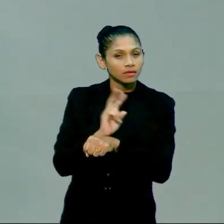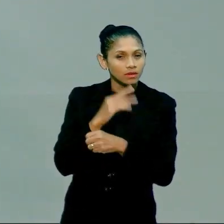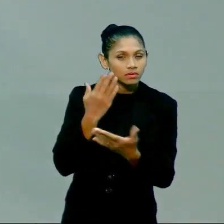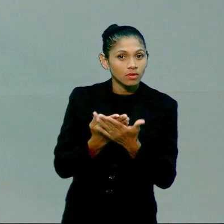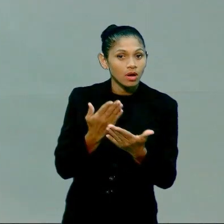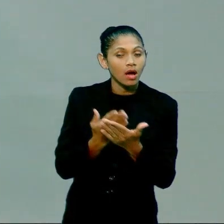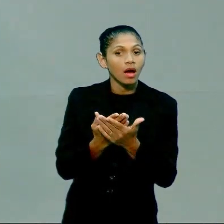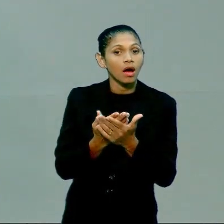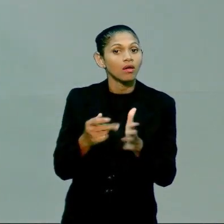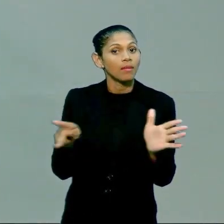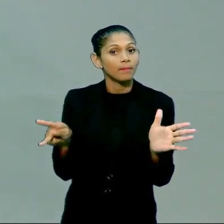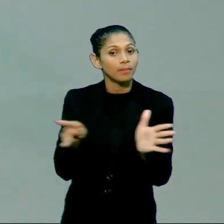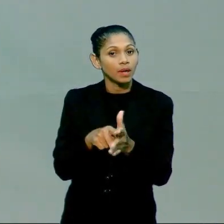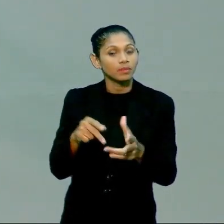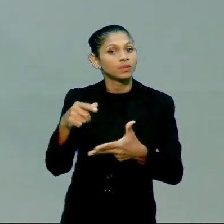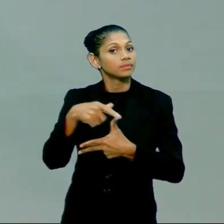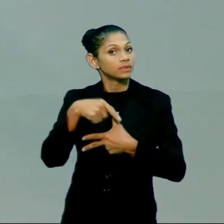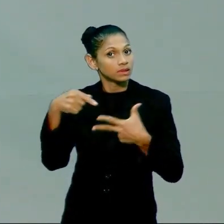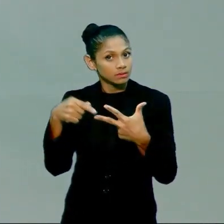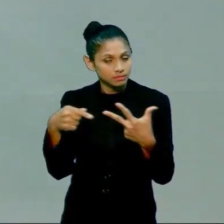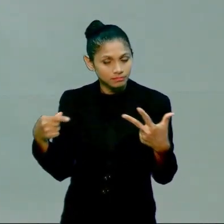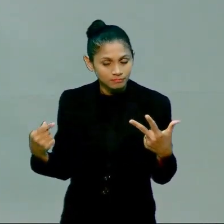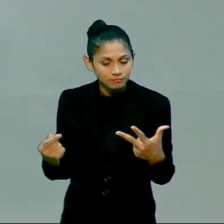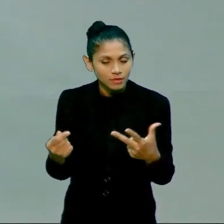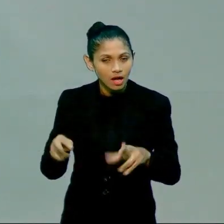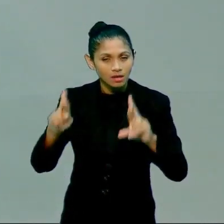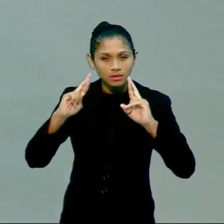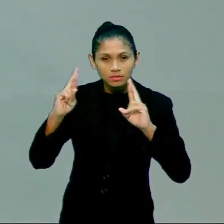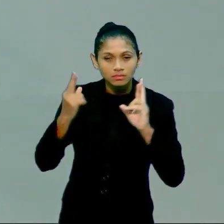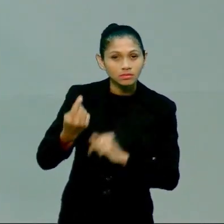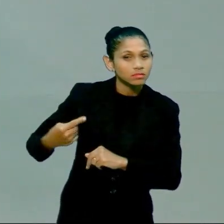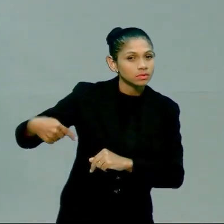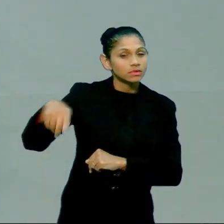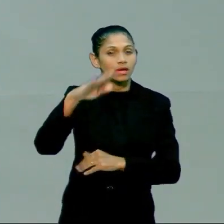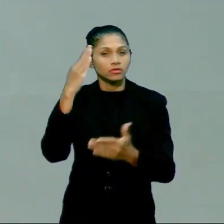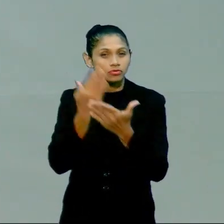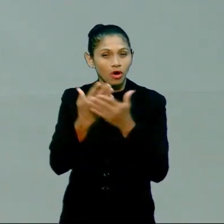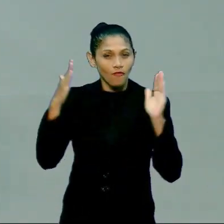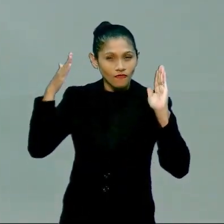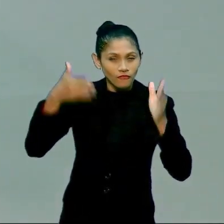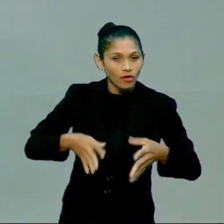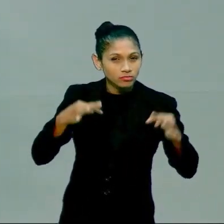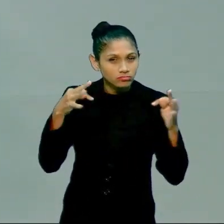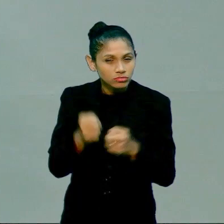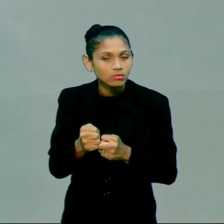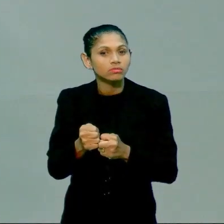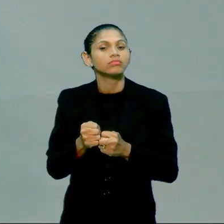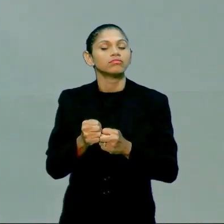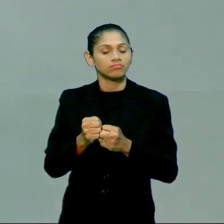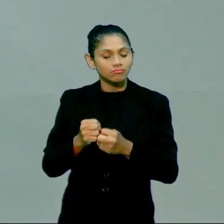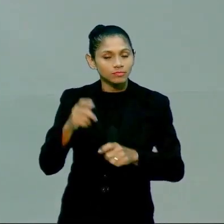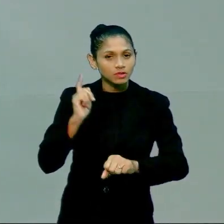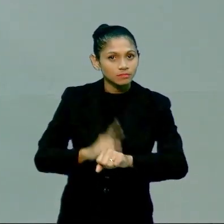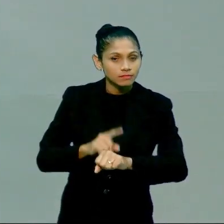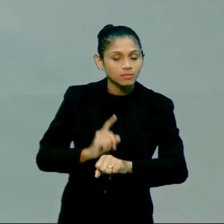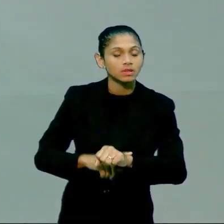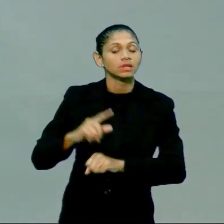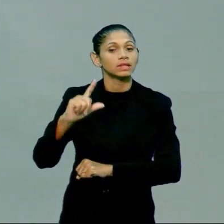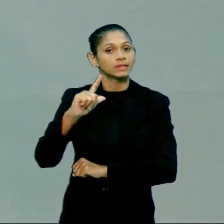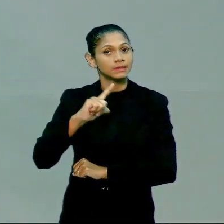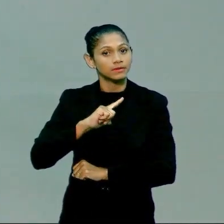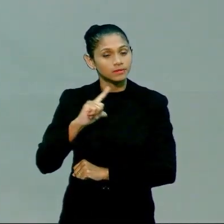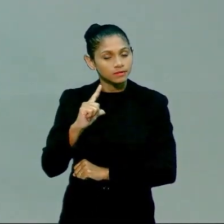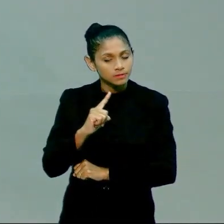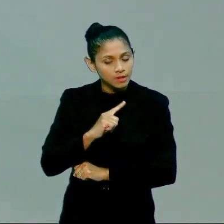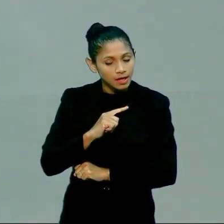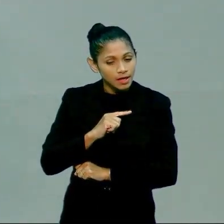Enem, preparativo. Espero que vocês estejam estudando, né, foco total. Nesse momento a gente tem sim que abdicar